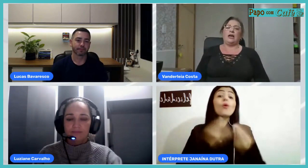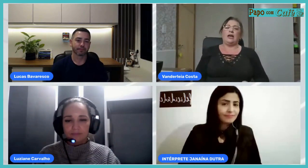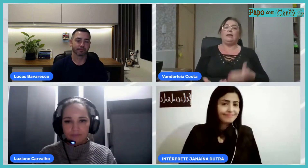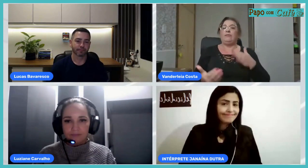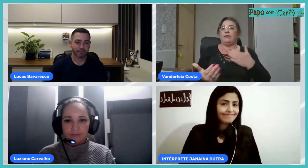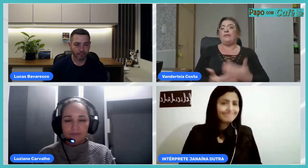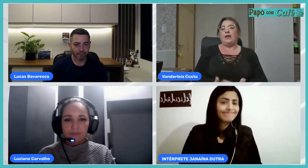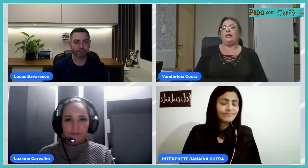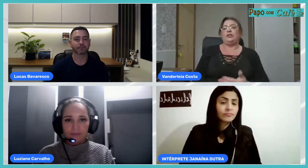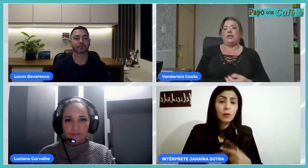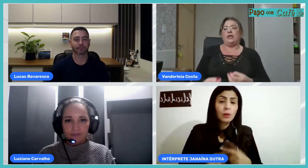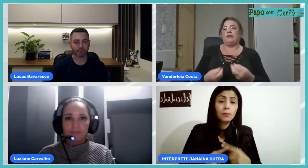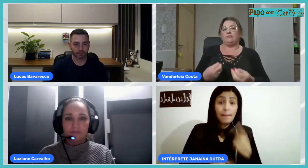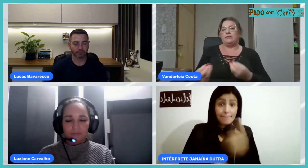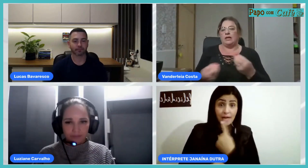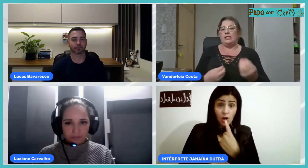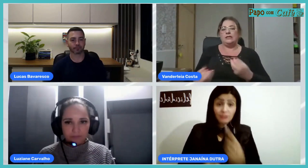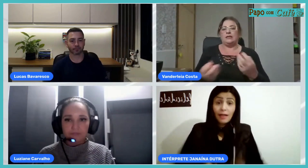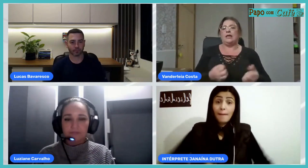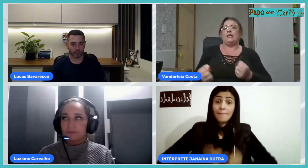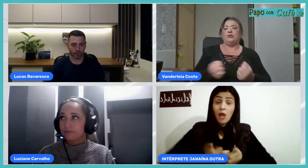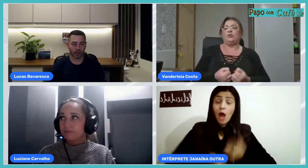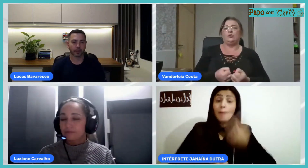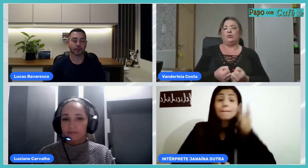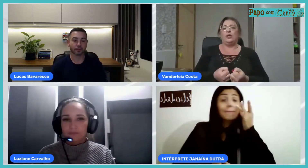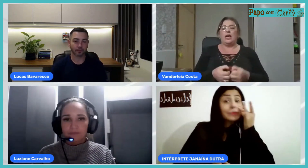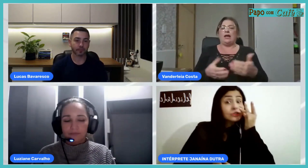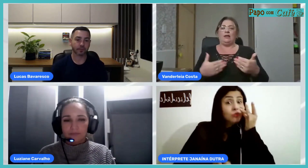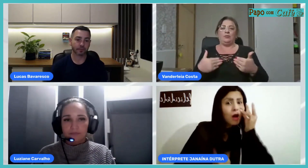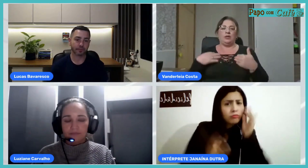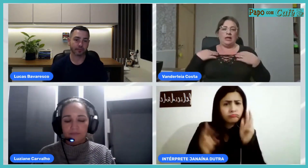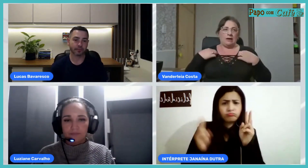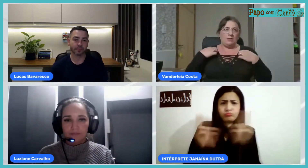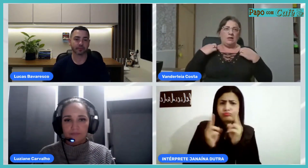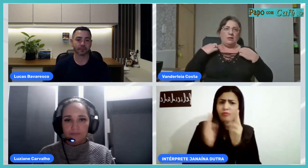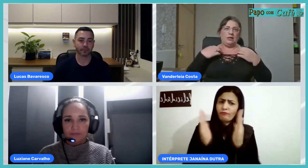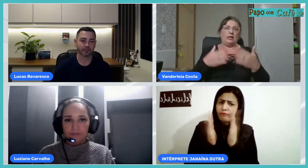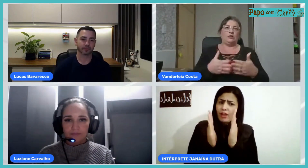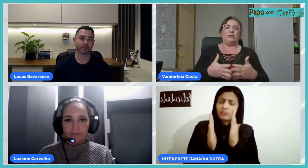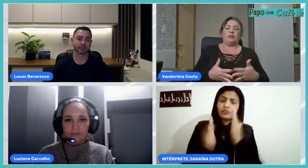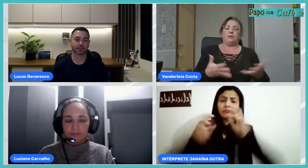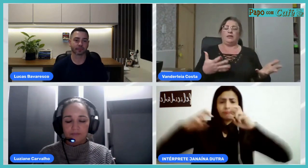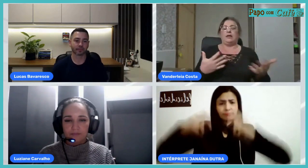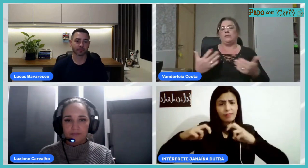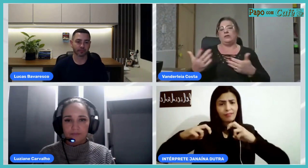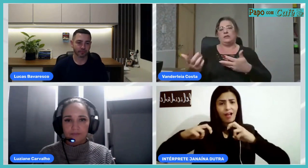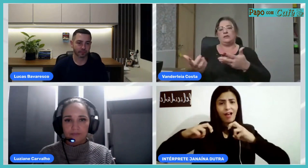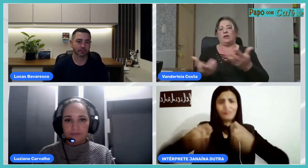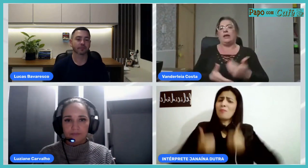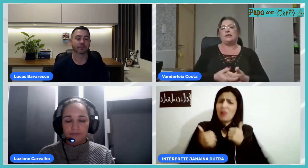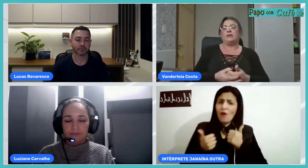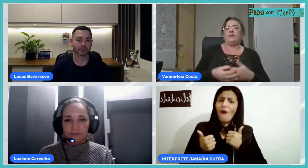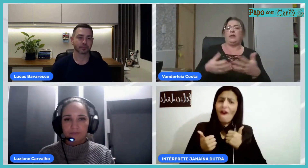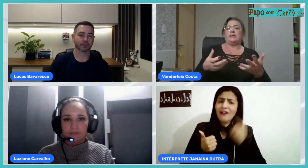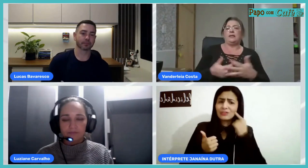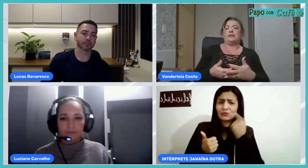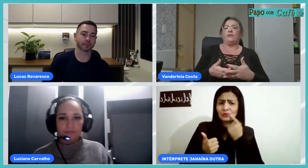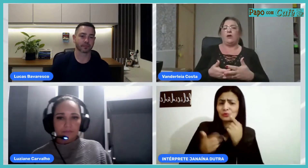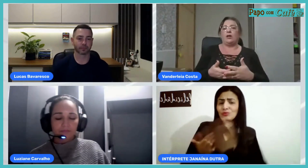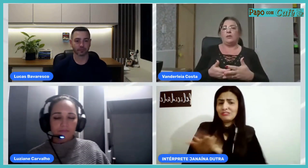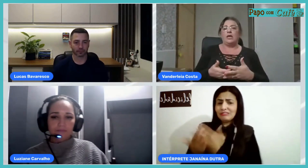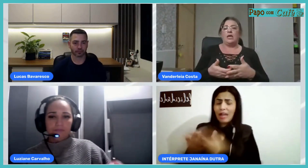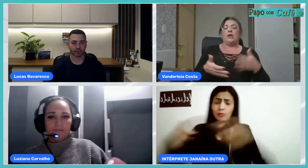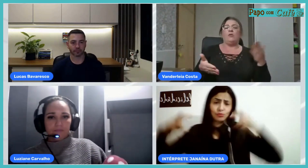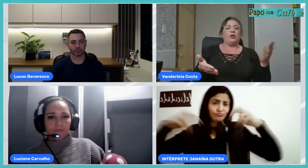gente estar na frente, né? Ali sentado junto, até porque a minha maneira de interpretar, não sei se os colegas também fazem